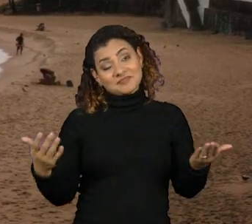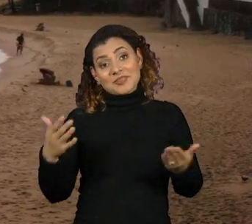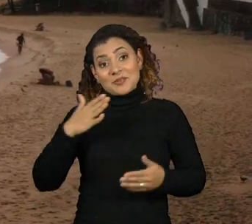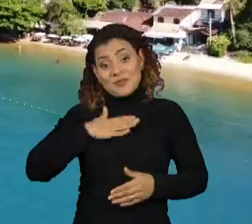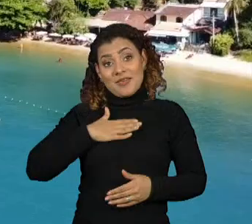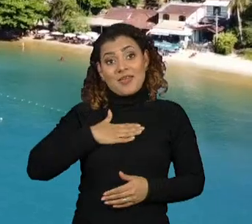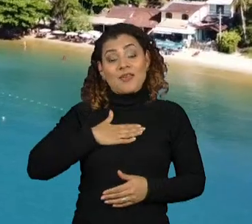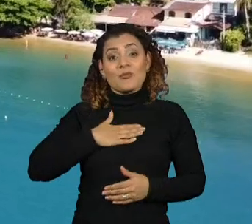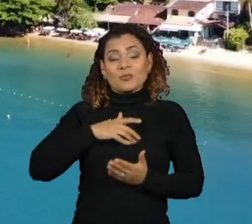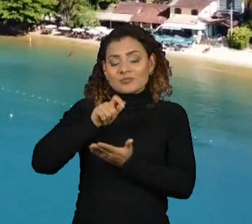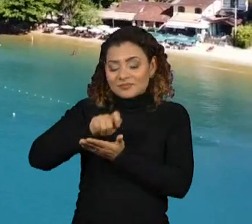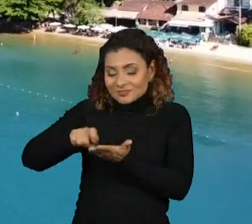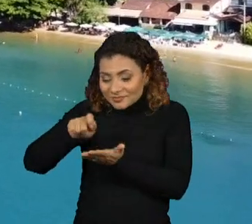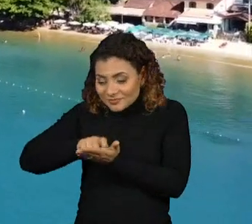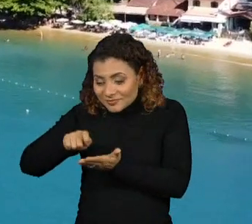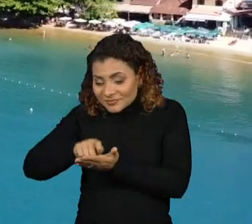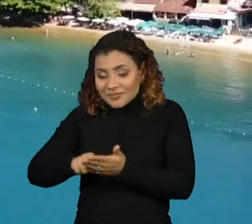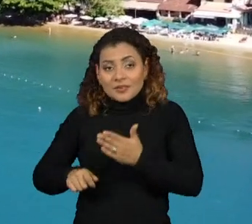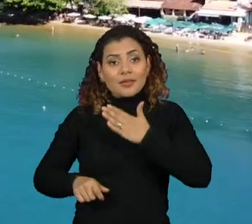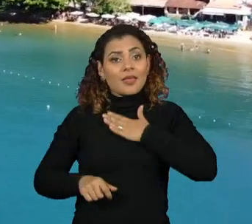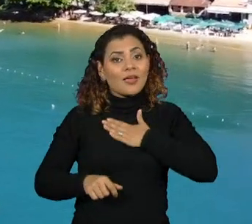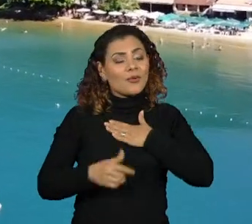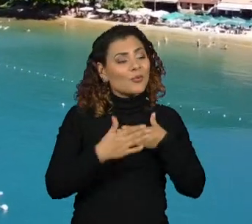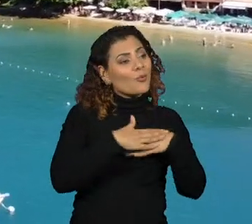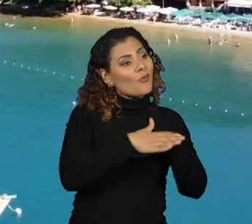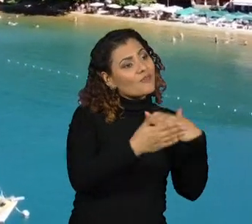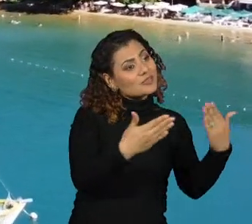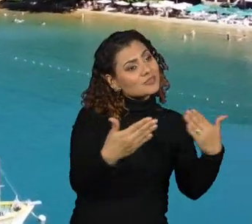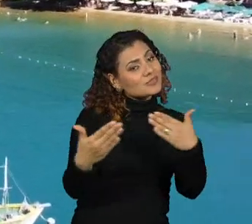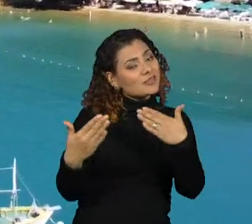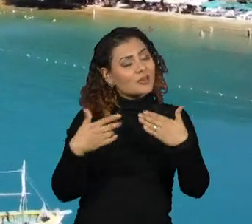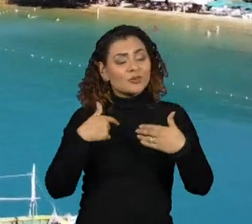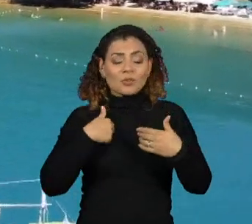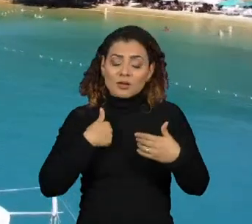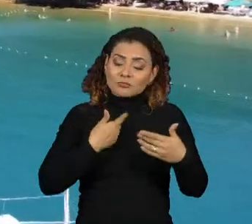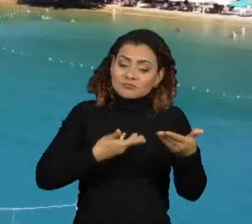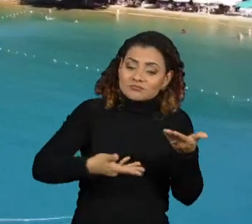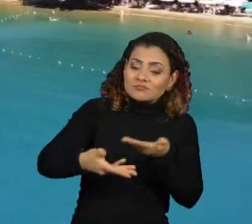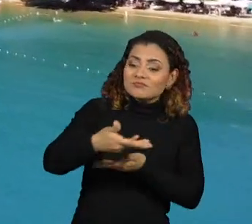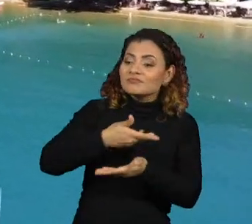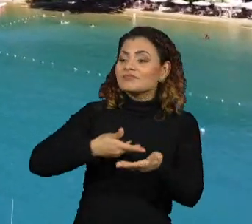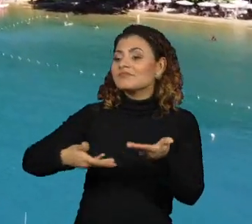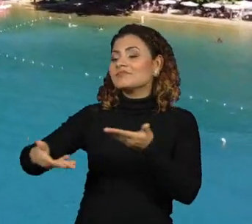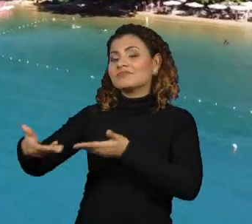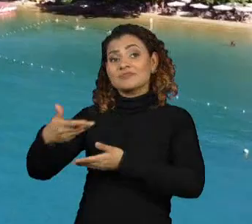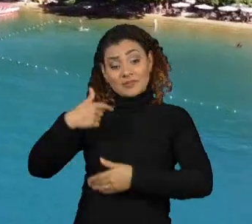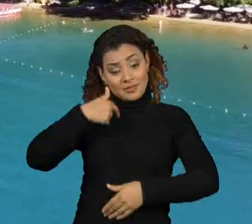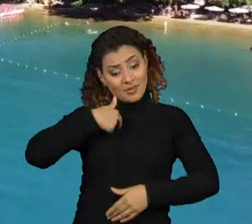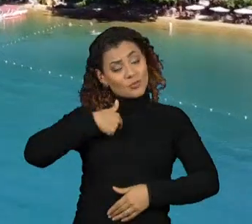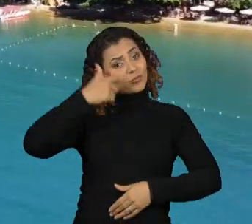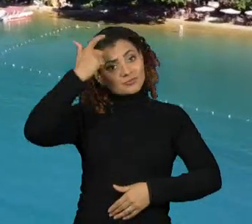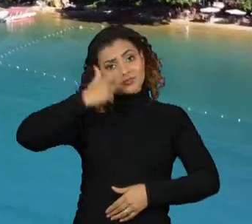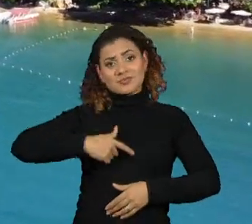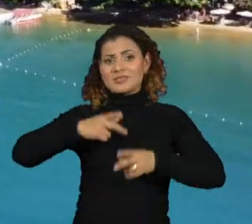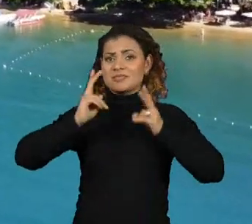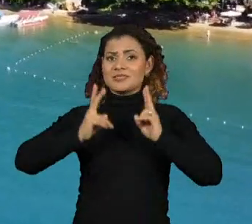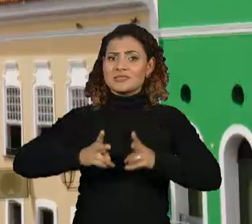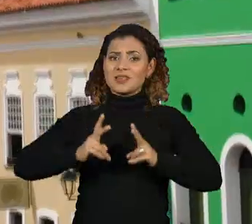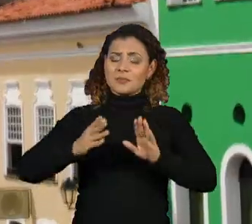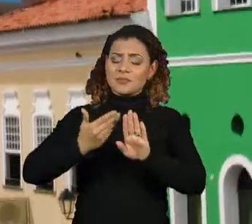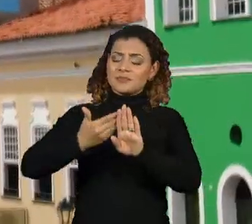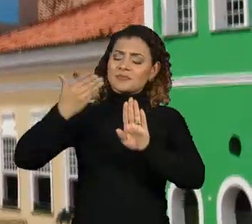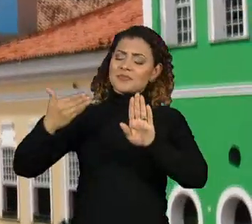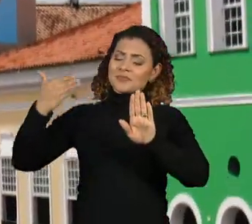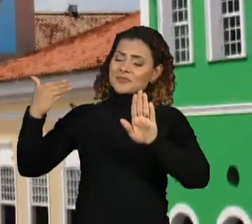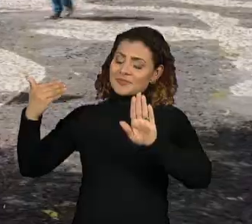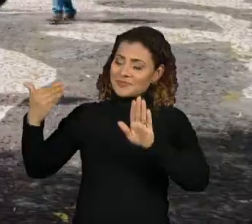ação escrevendo, é a minha ação conversando, externando as coisas que eu acredito, é a minha ação que existe por trás, né,